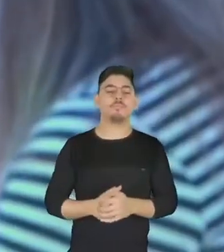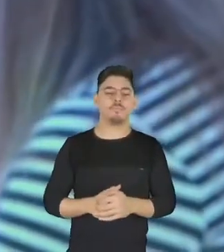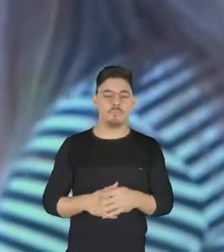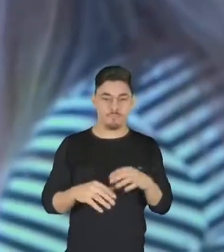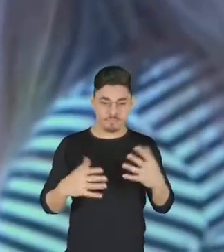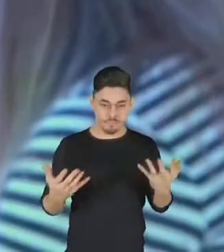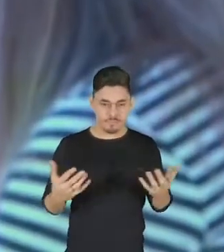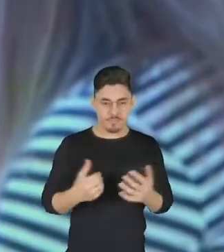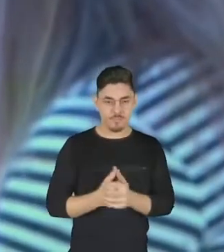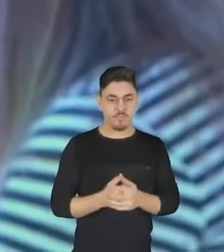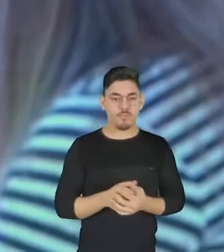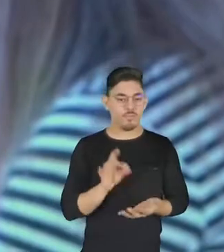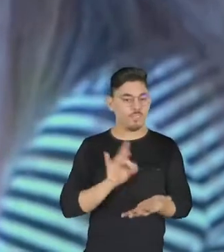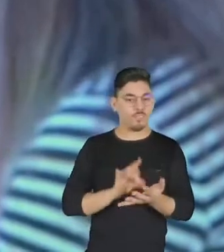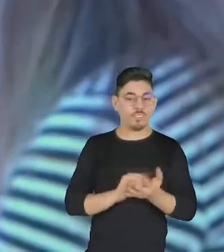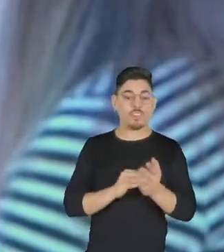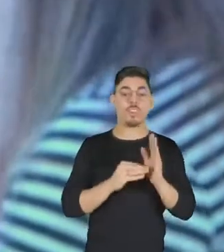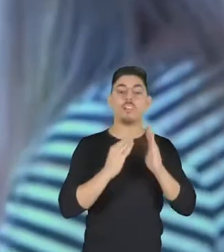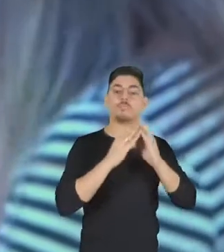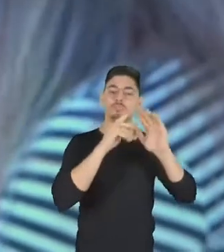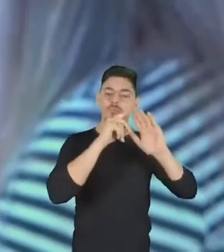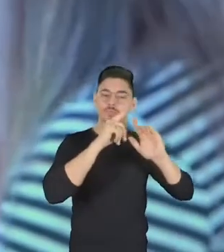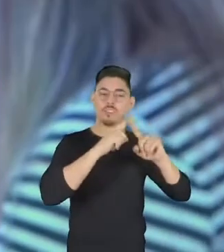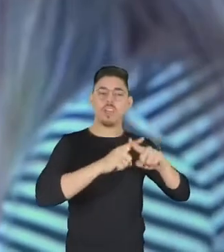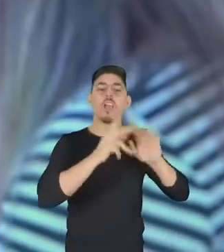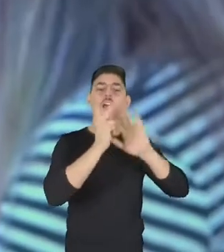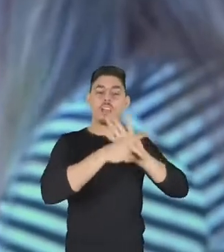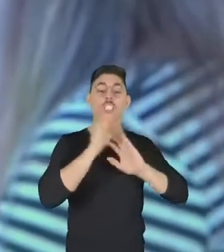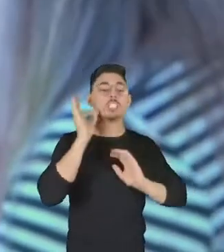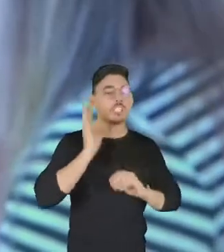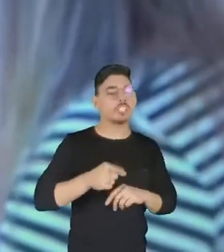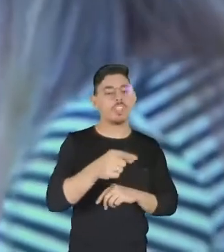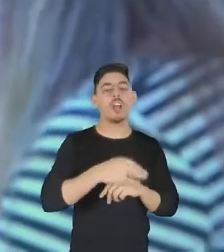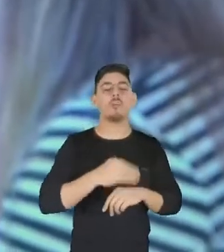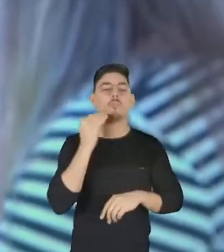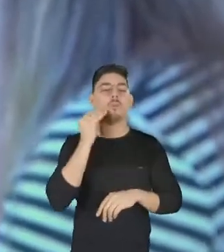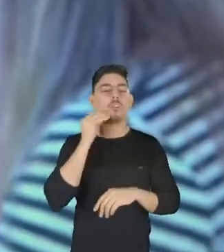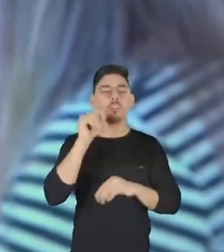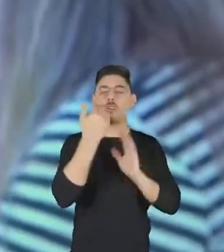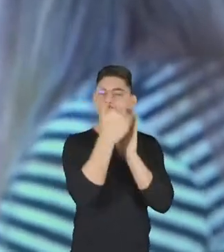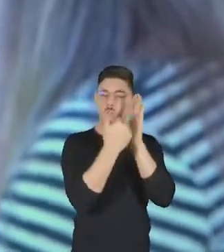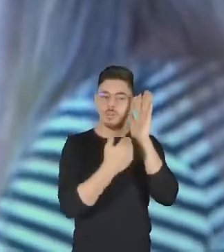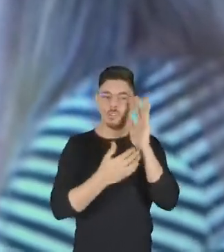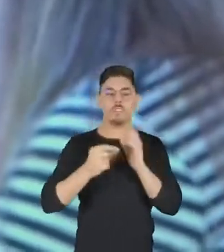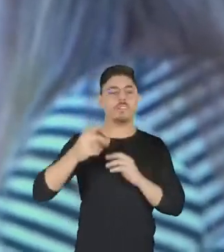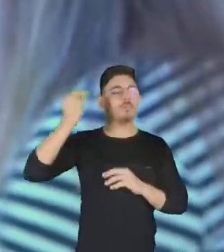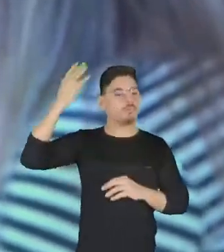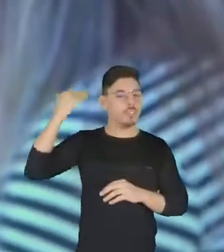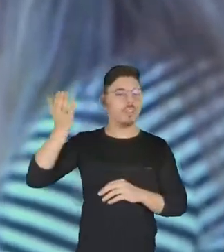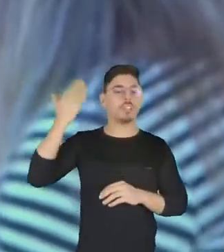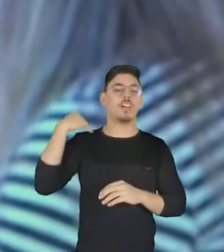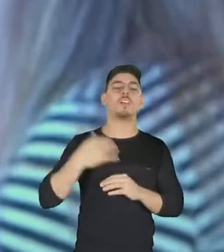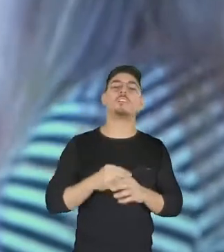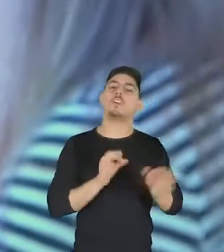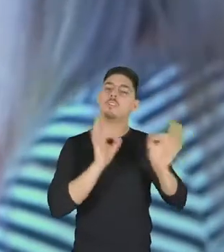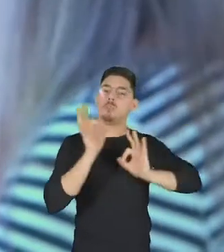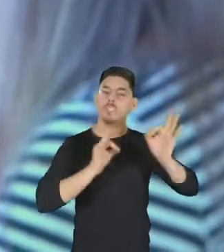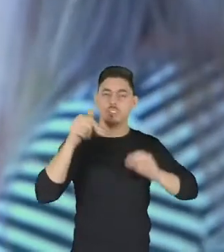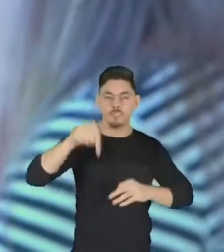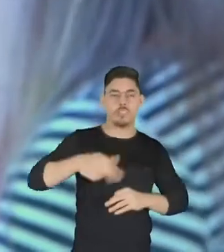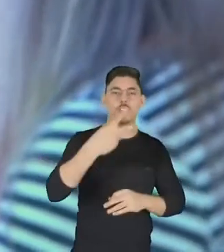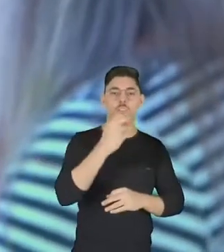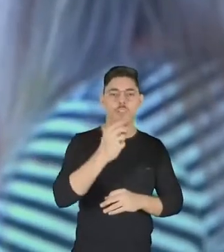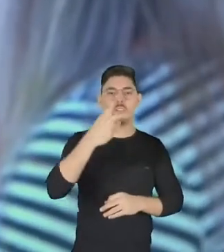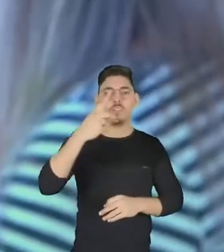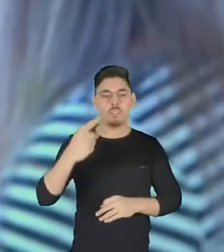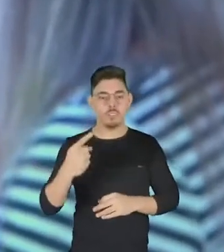Bacana. Na verdade, a igreja ela já está usufruindo um pouco dos projetos que foram planejados para esse ano, né?